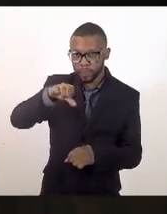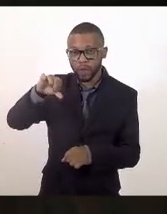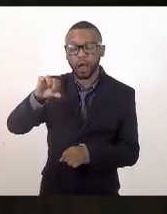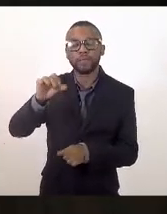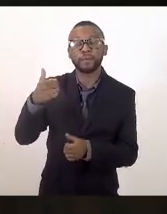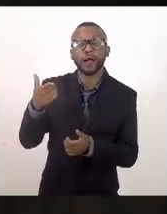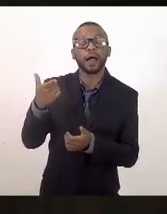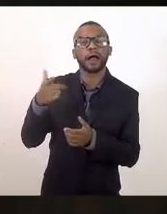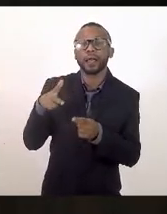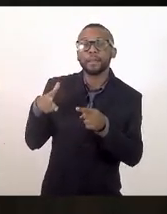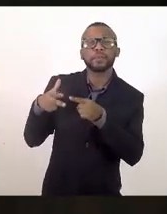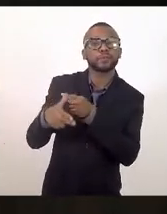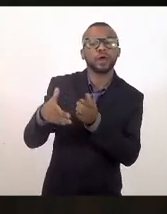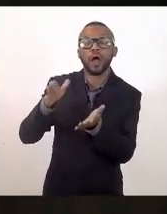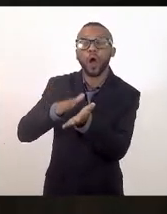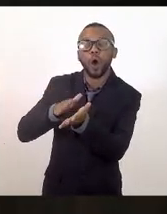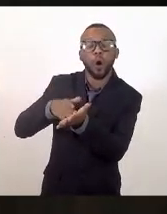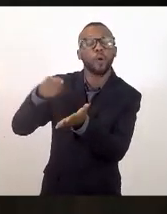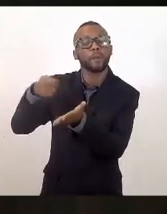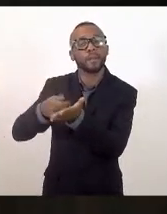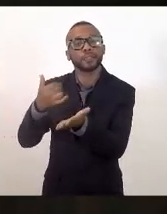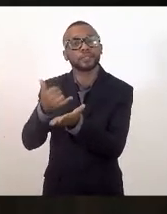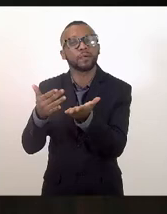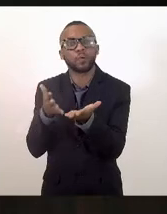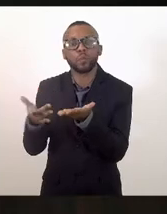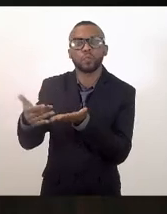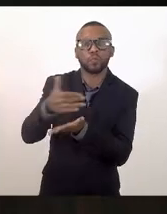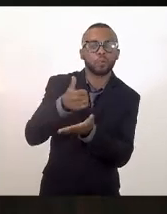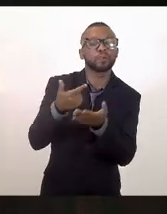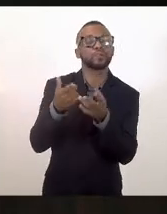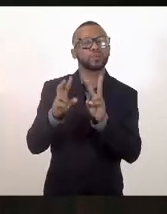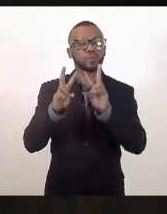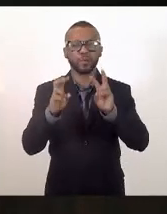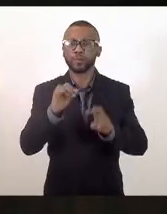impostos sobre operações relativas à circulação de